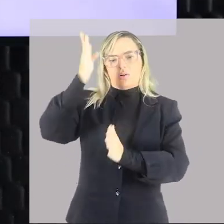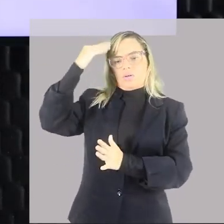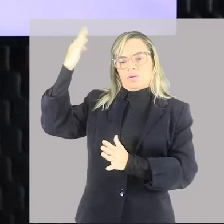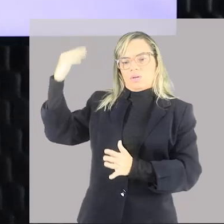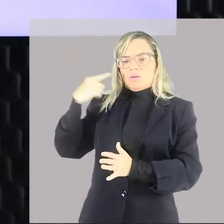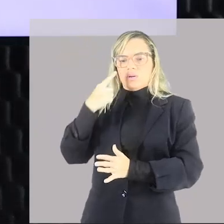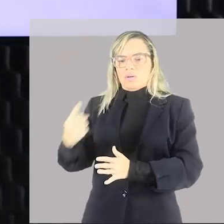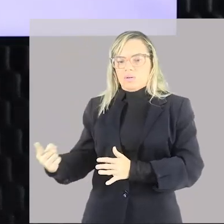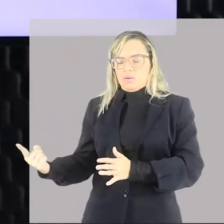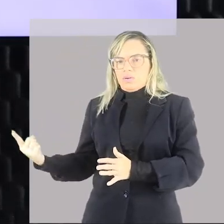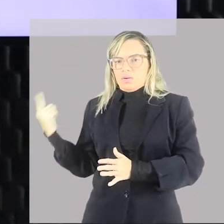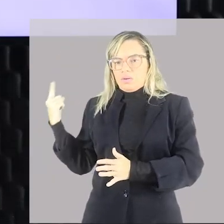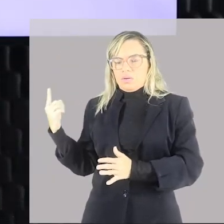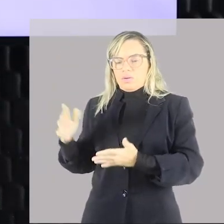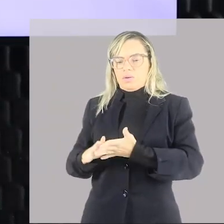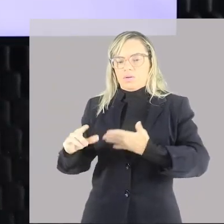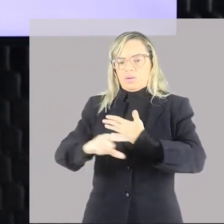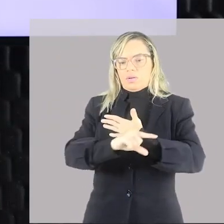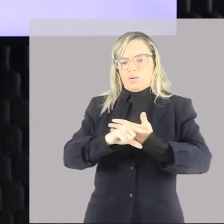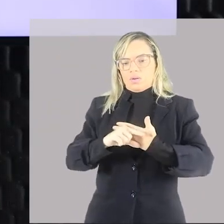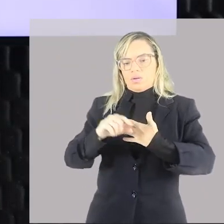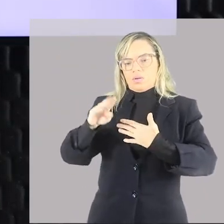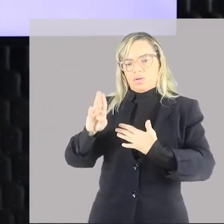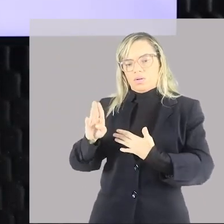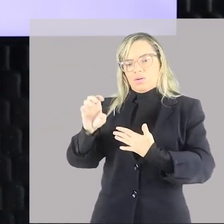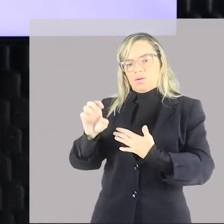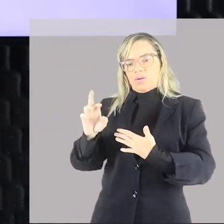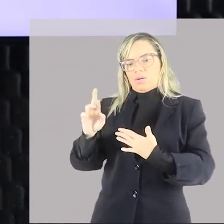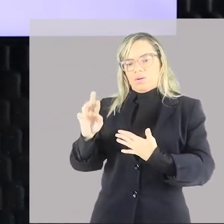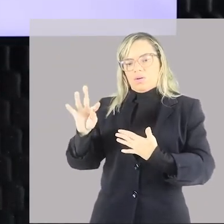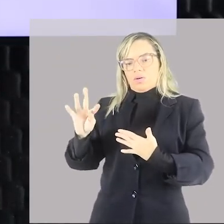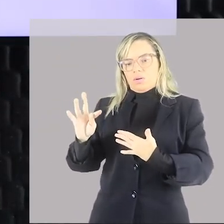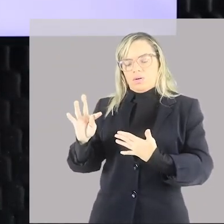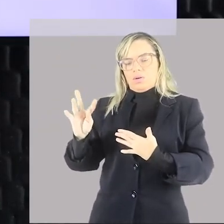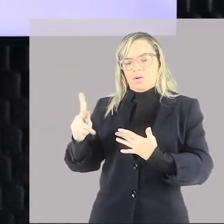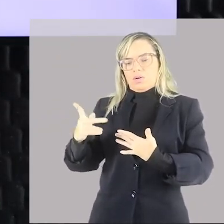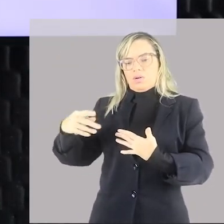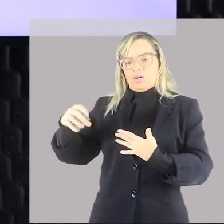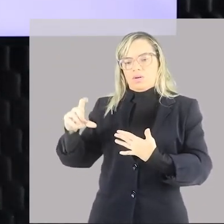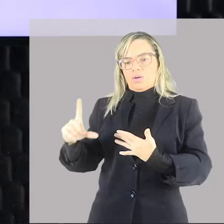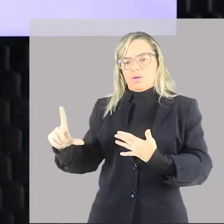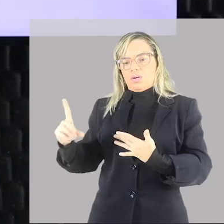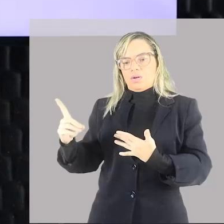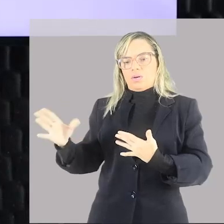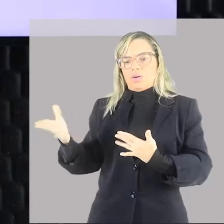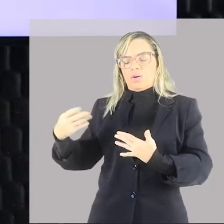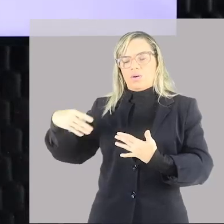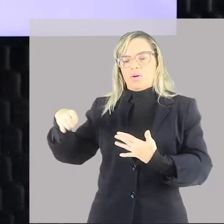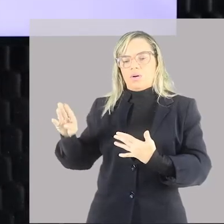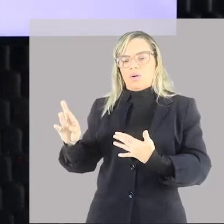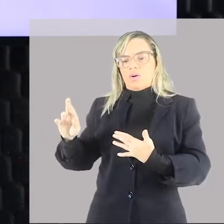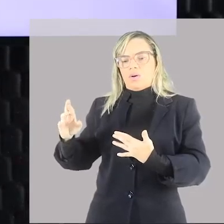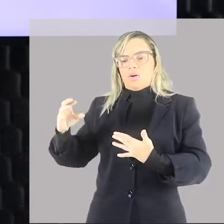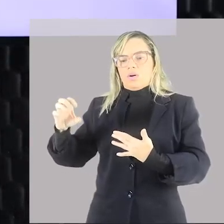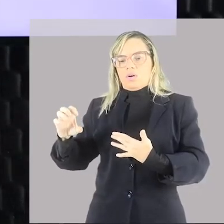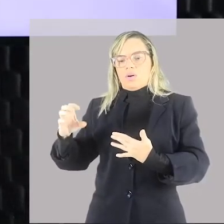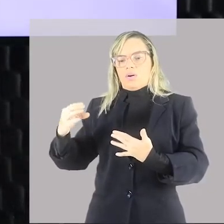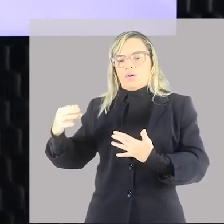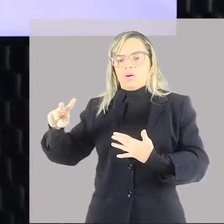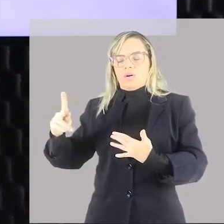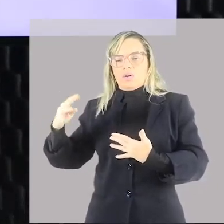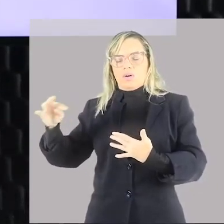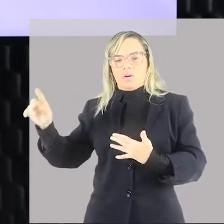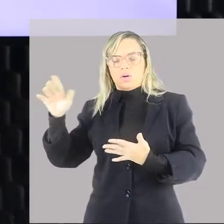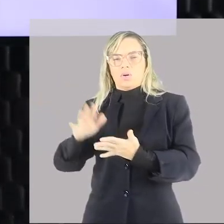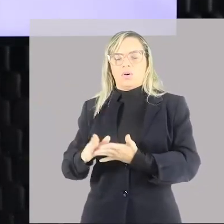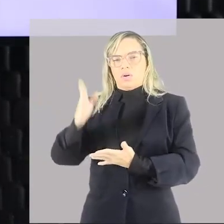Bertolt Brecht, do qual eu sou aí fã, né? É um grande poeta da literatura alemã. Eu tenho assim uma admiração muito grande pelo Brecht,